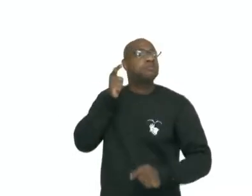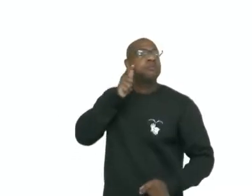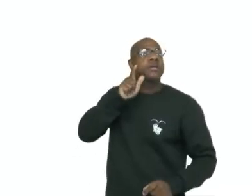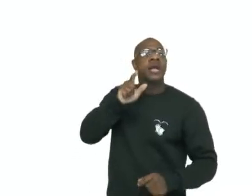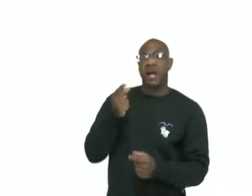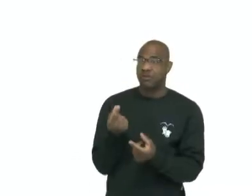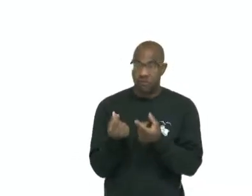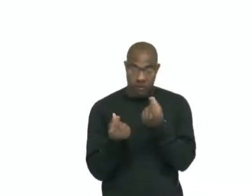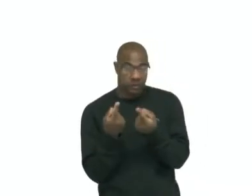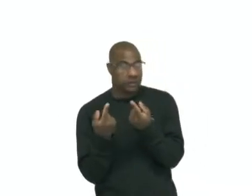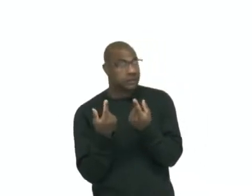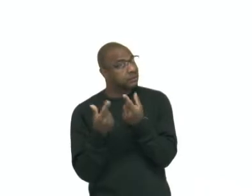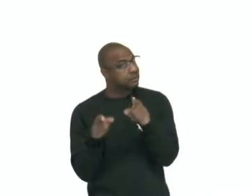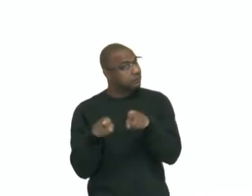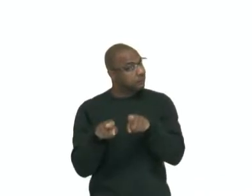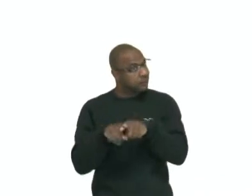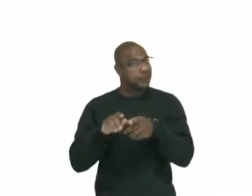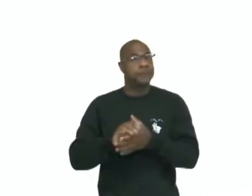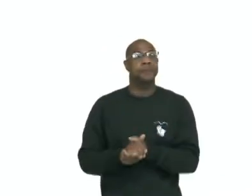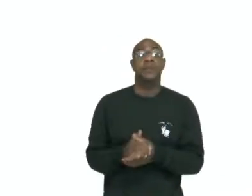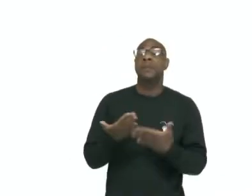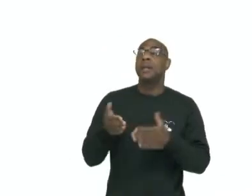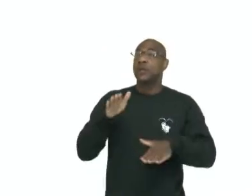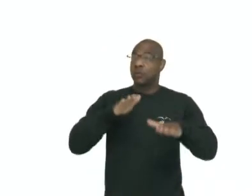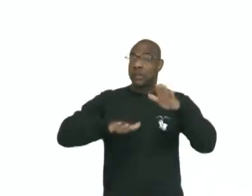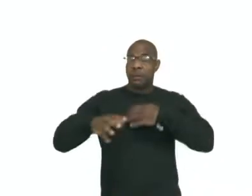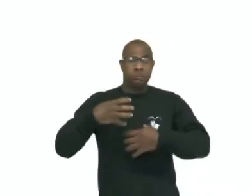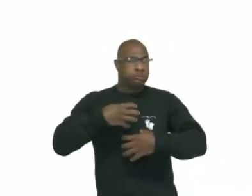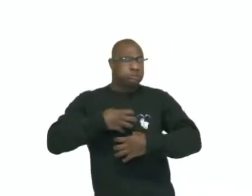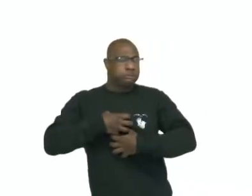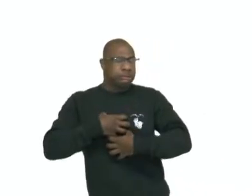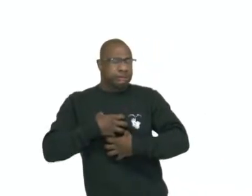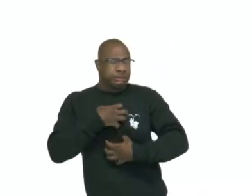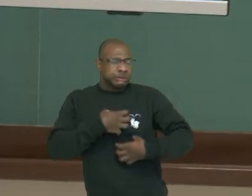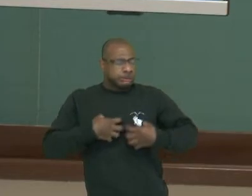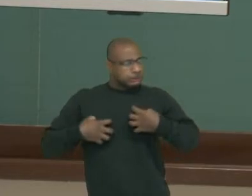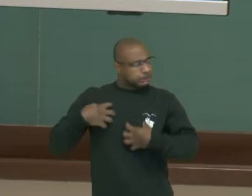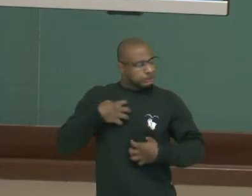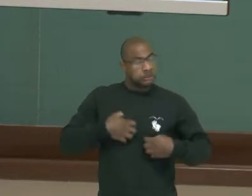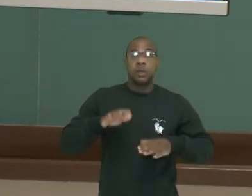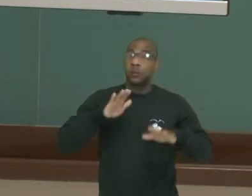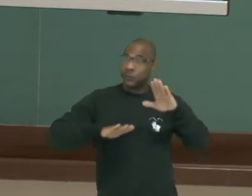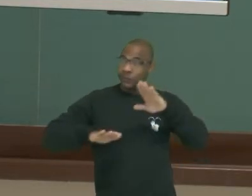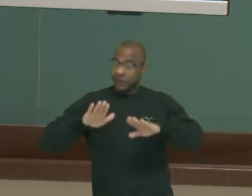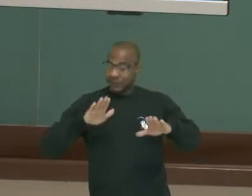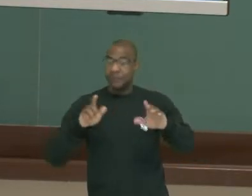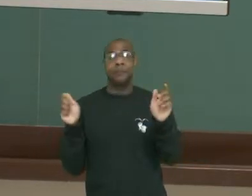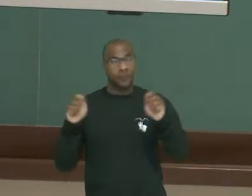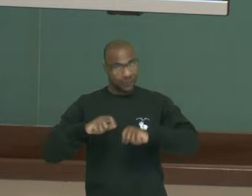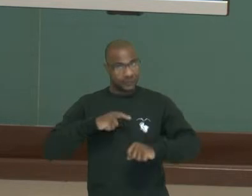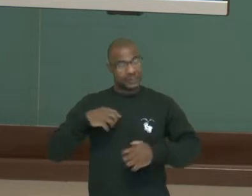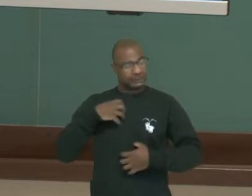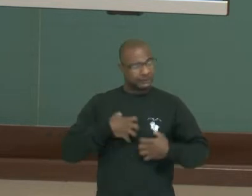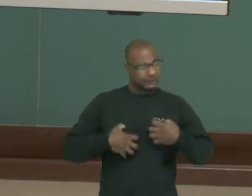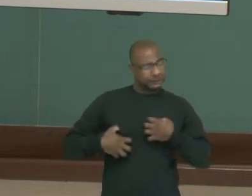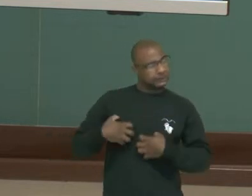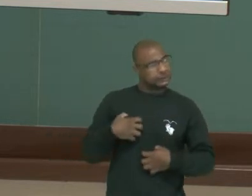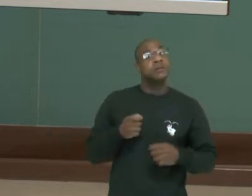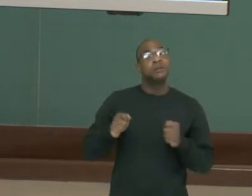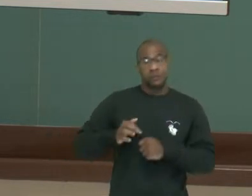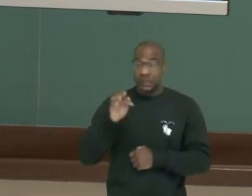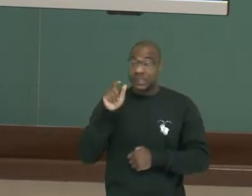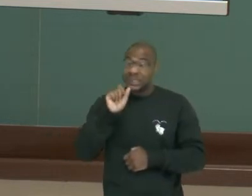Temos aqui uma definição do gênero entrevista, acompanhe. Ele se estrutura em perguntas e respostas, tem origem